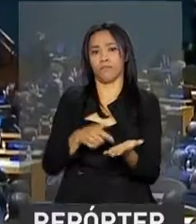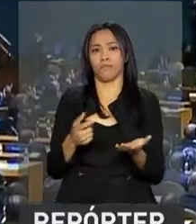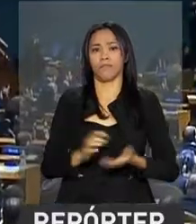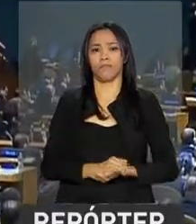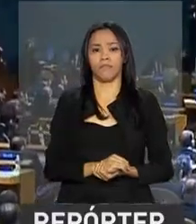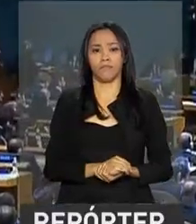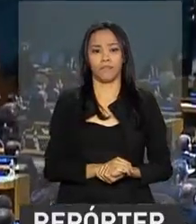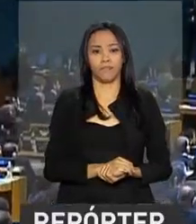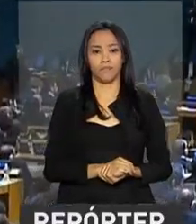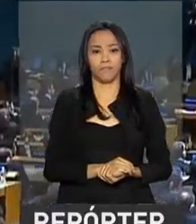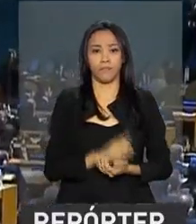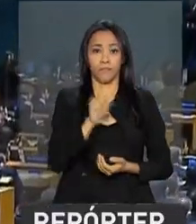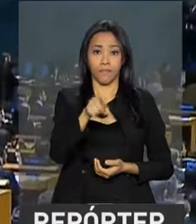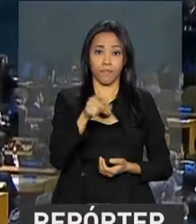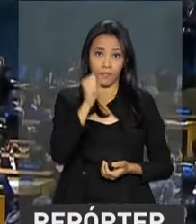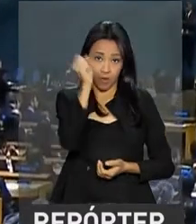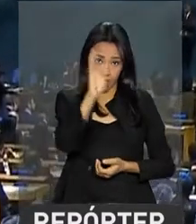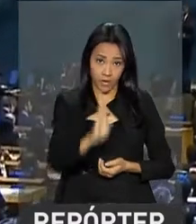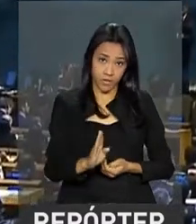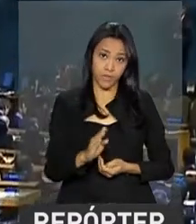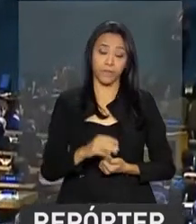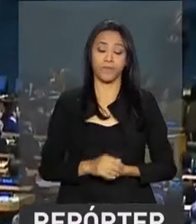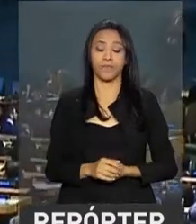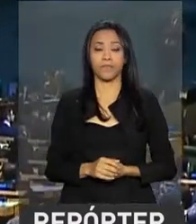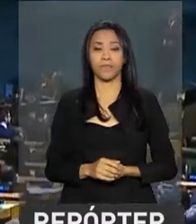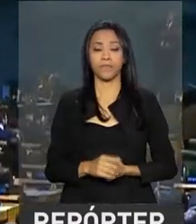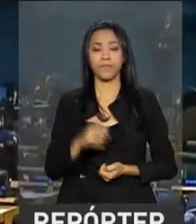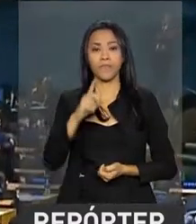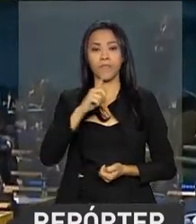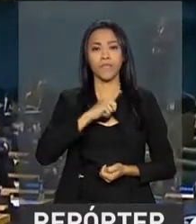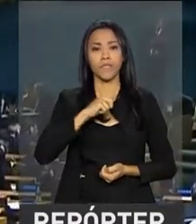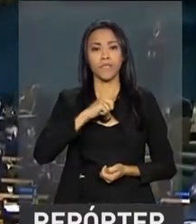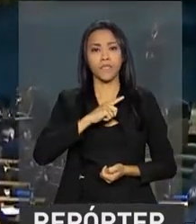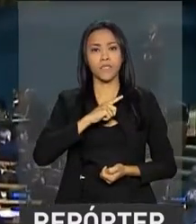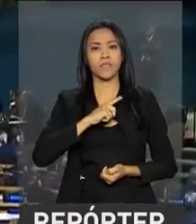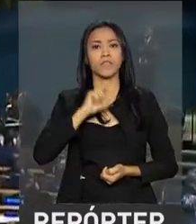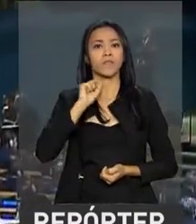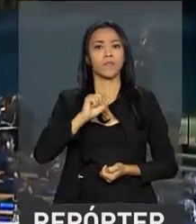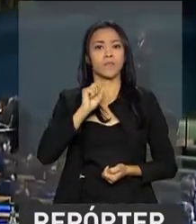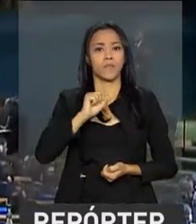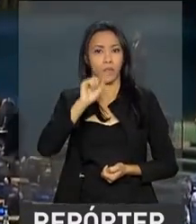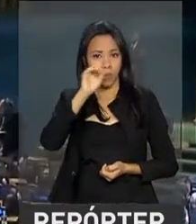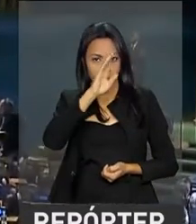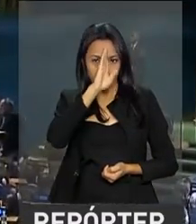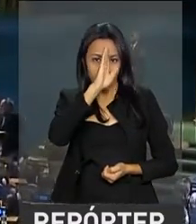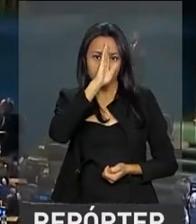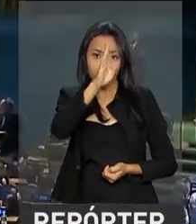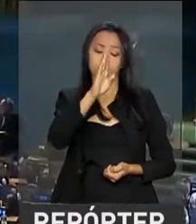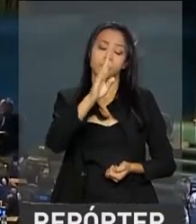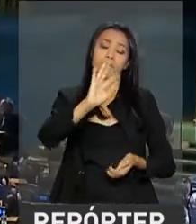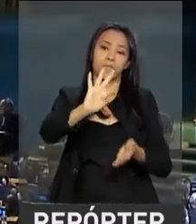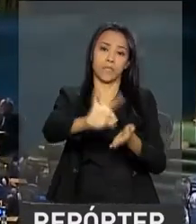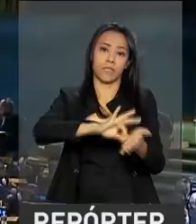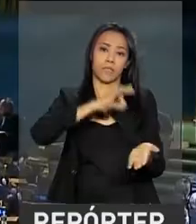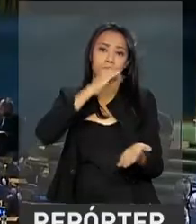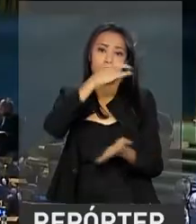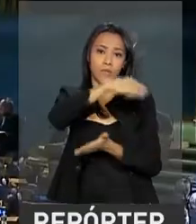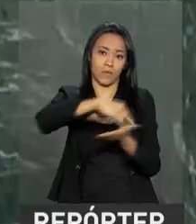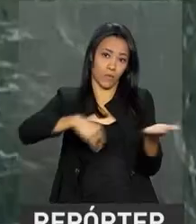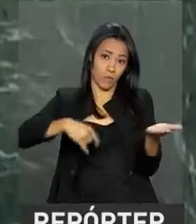o brasil esteve entre os artífices do tratado será um momento histórico